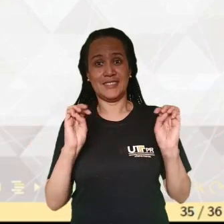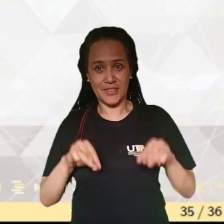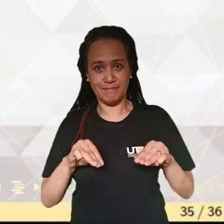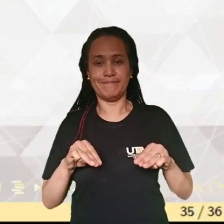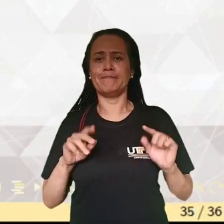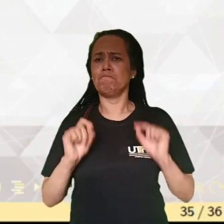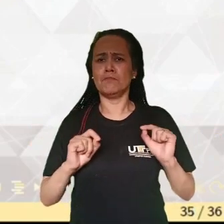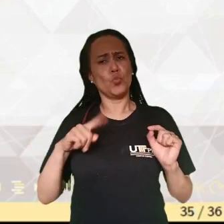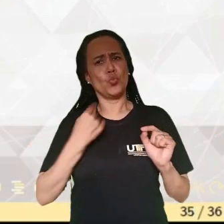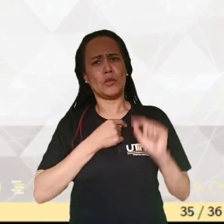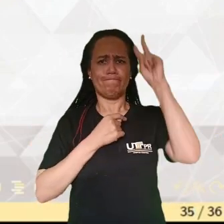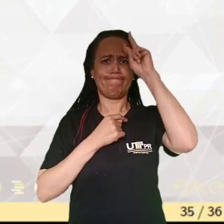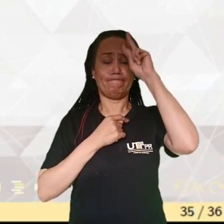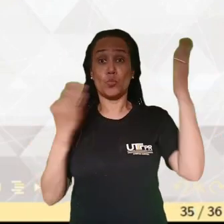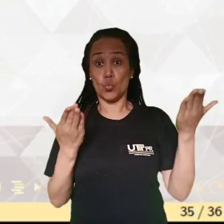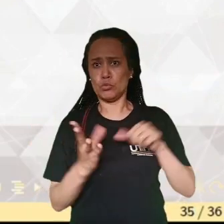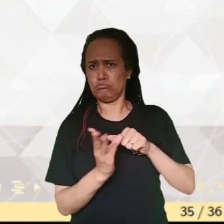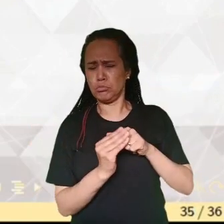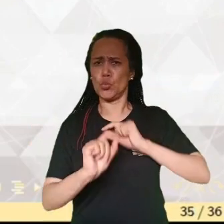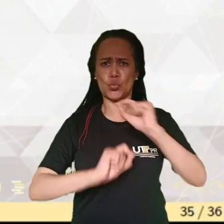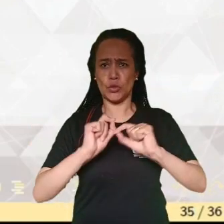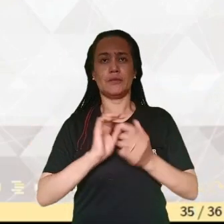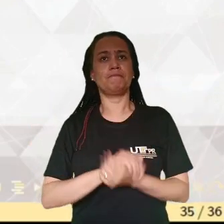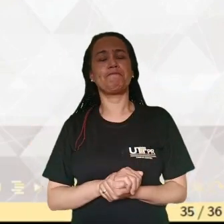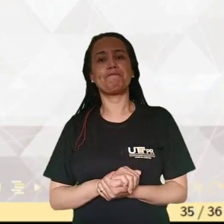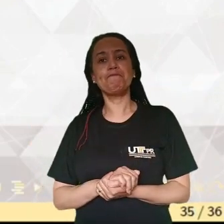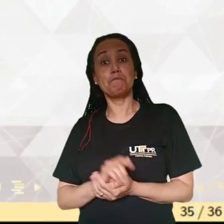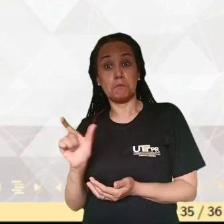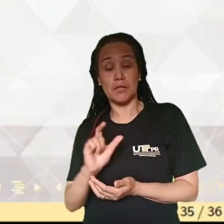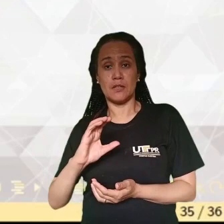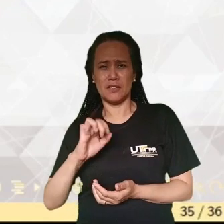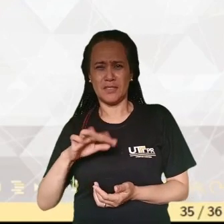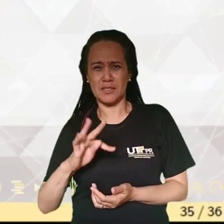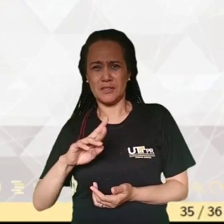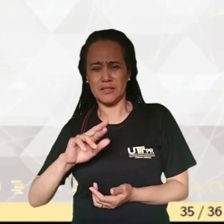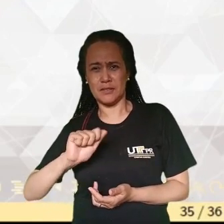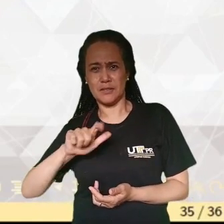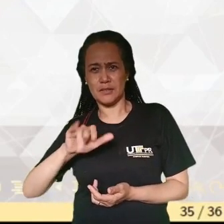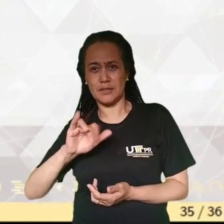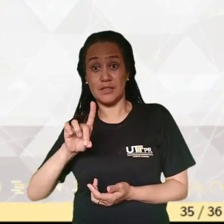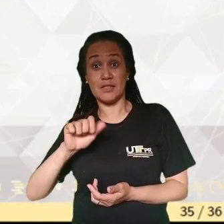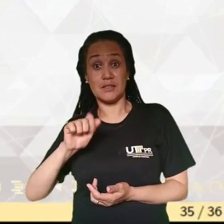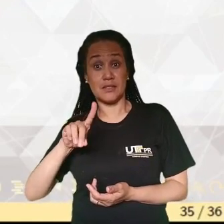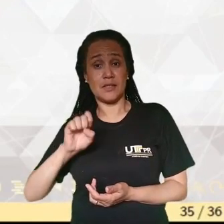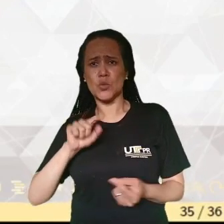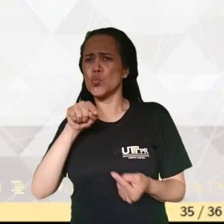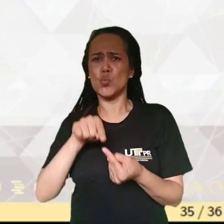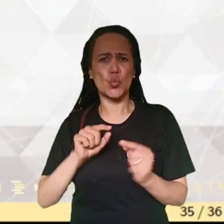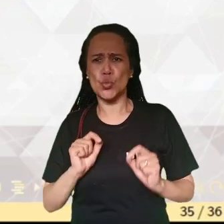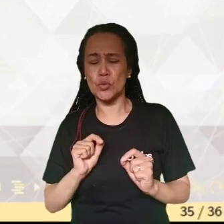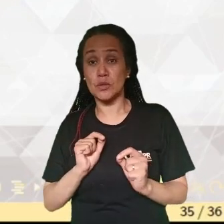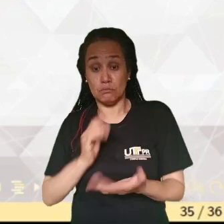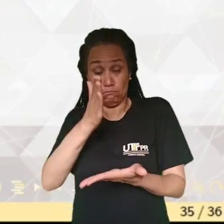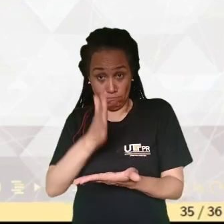Então, finalmente, o que nós levamos do conhecimento agora? Que a palavra centralidade, aquilo que